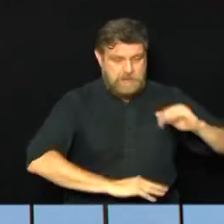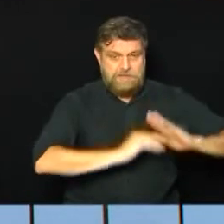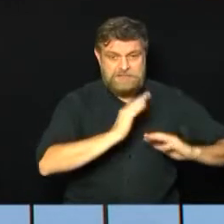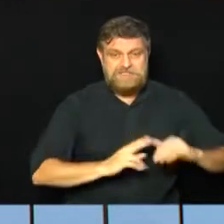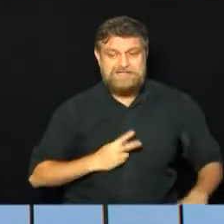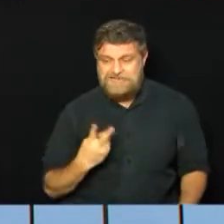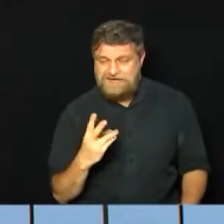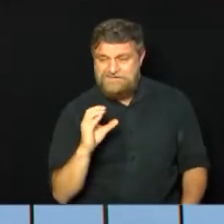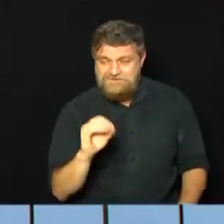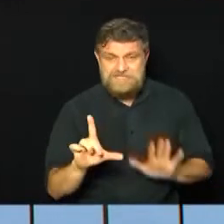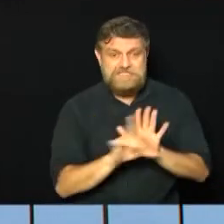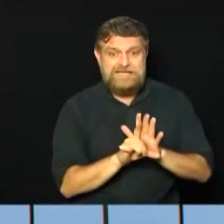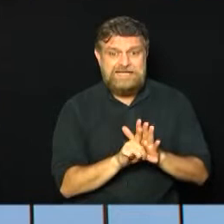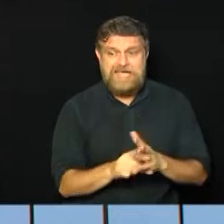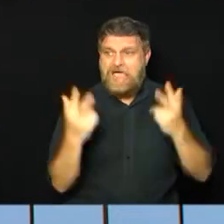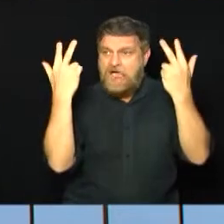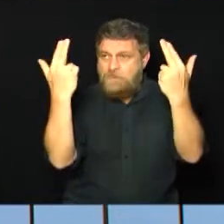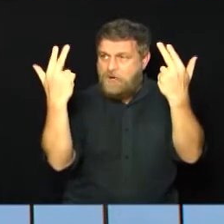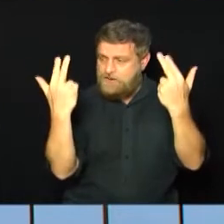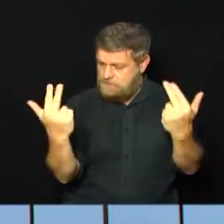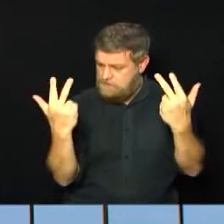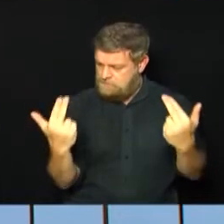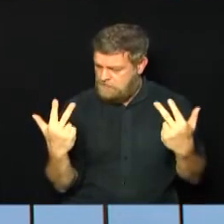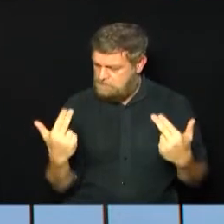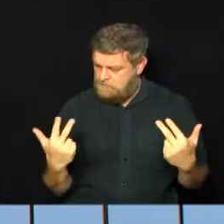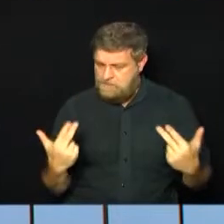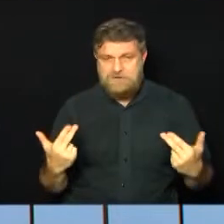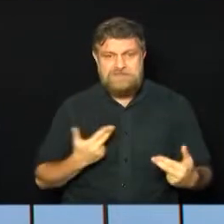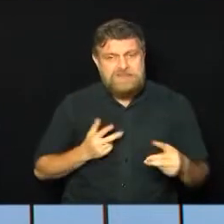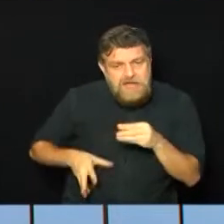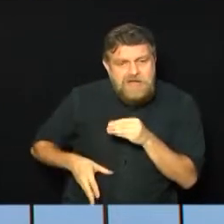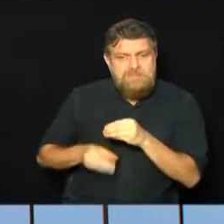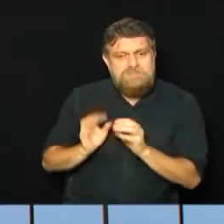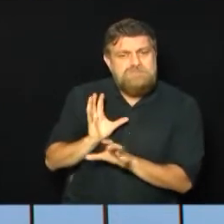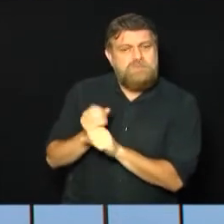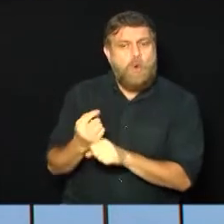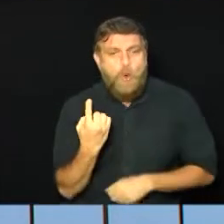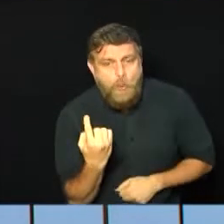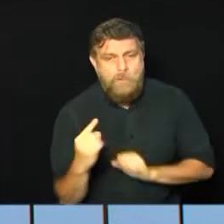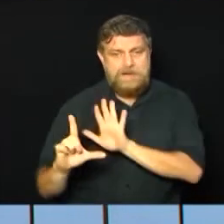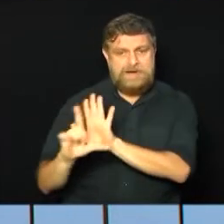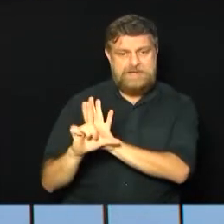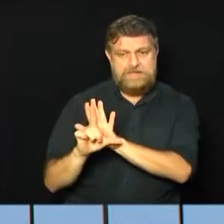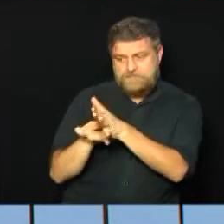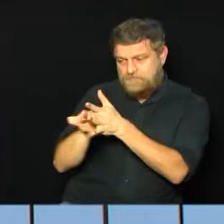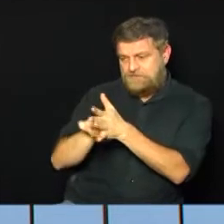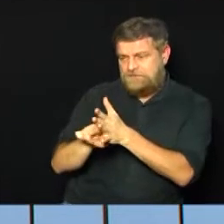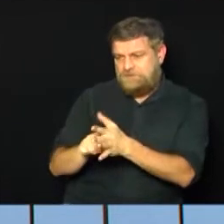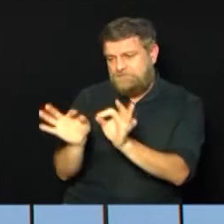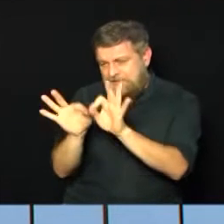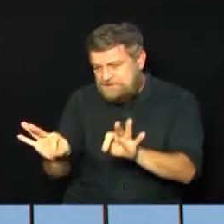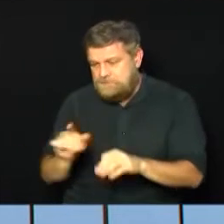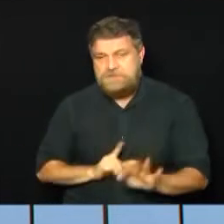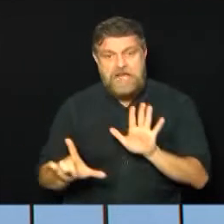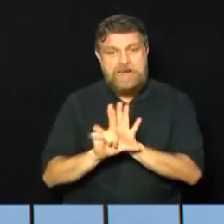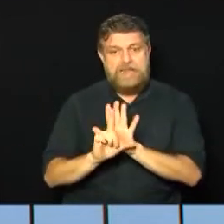do mesmo assunto, e cada um fala uma coisinha. Então, você pega aquelas 20 e condensa numa só. Até quando você vai consultar a lei, simplifica. Ó, tudo está